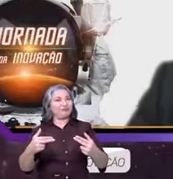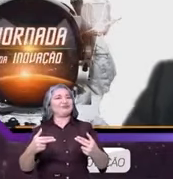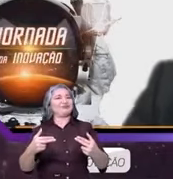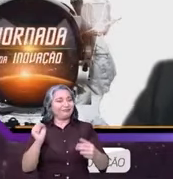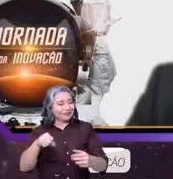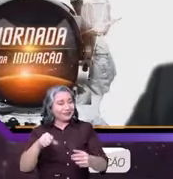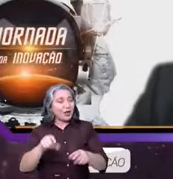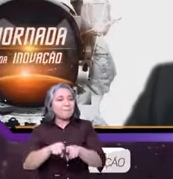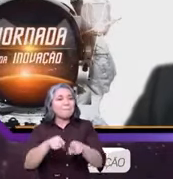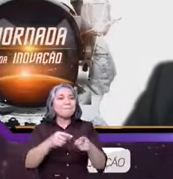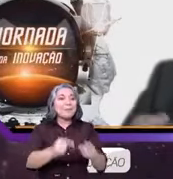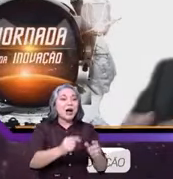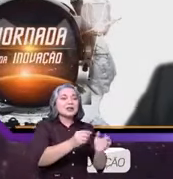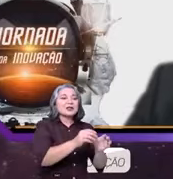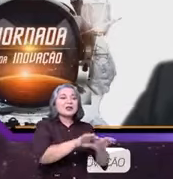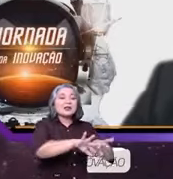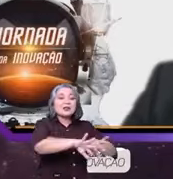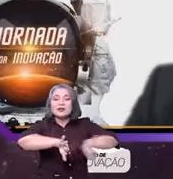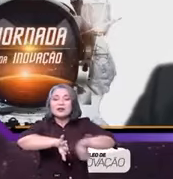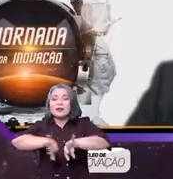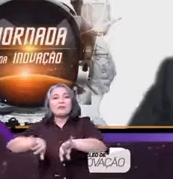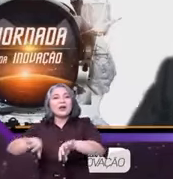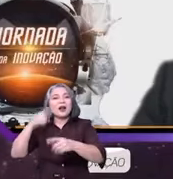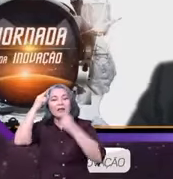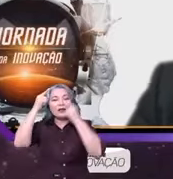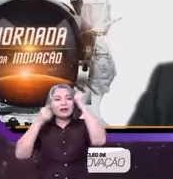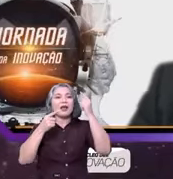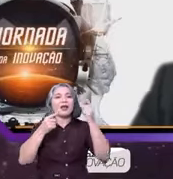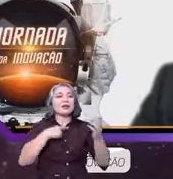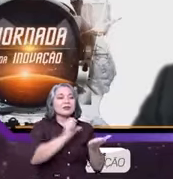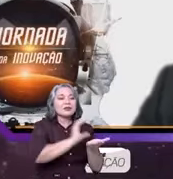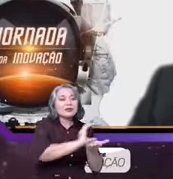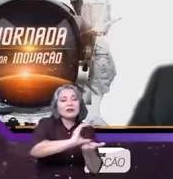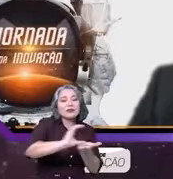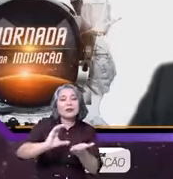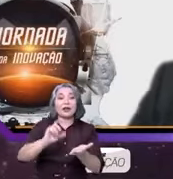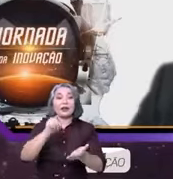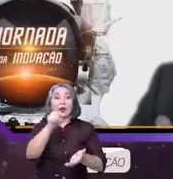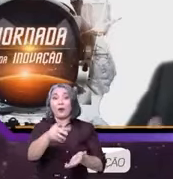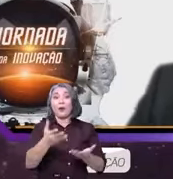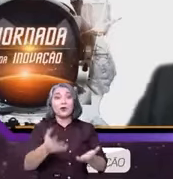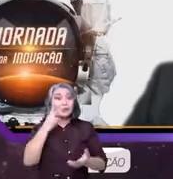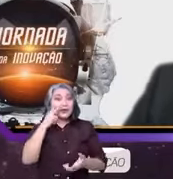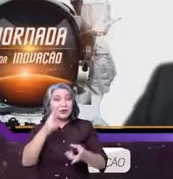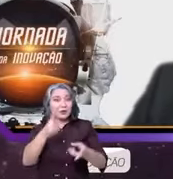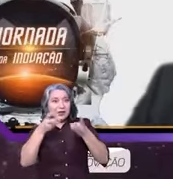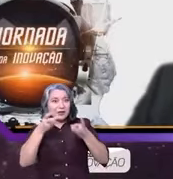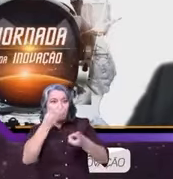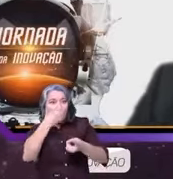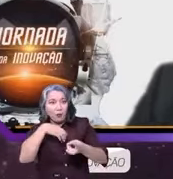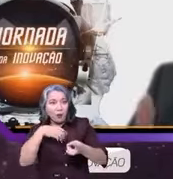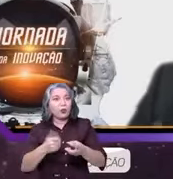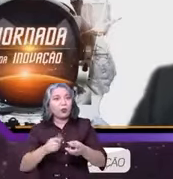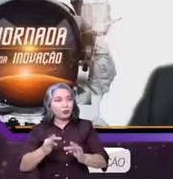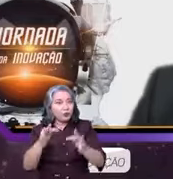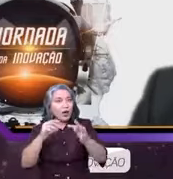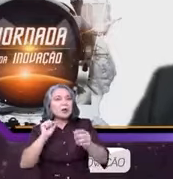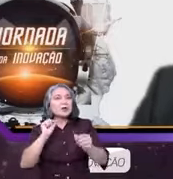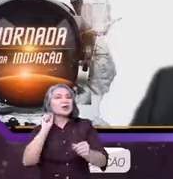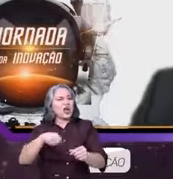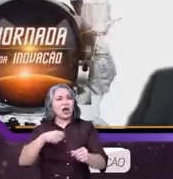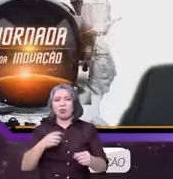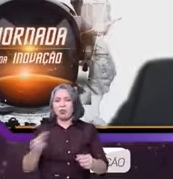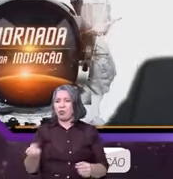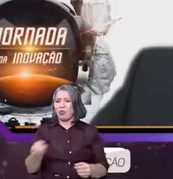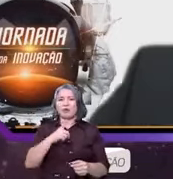mas fatiar isso em entregas. Hoje você tem entregas da empresa dele anual. Anualmente ela vai lançar um produto. Já é certo